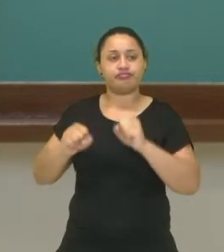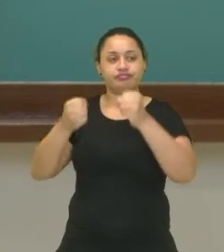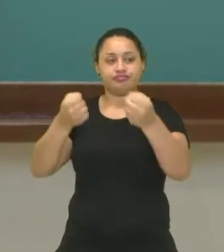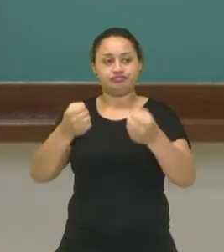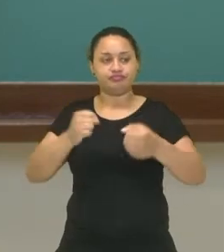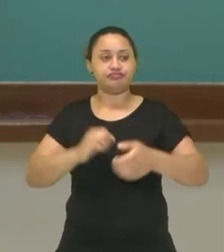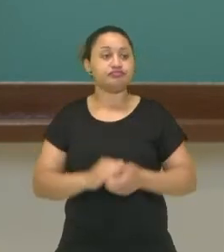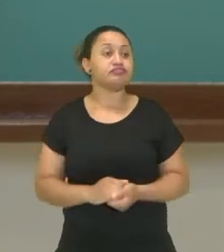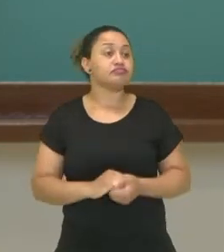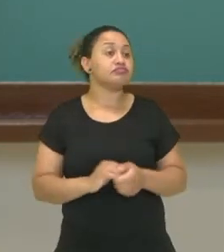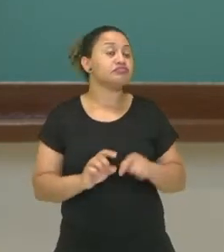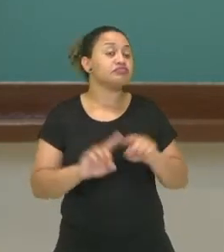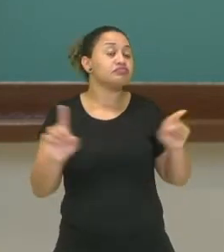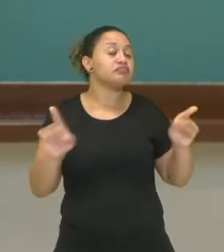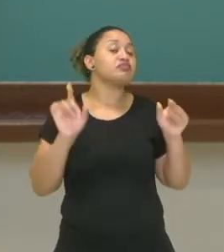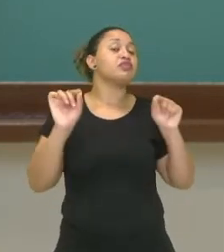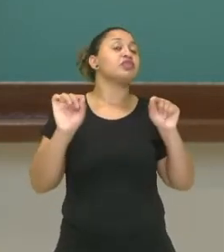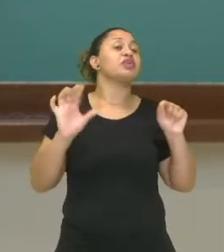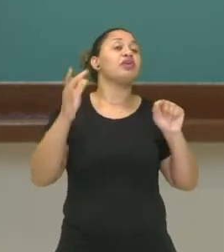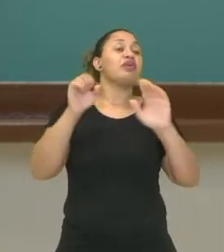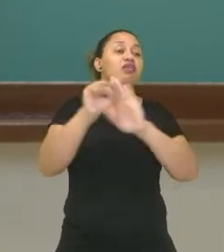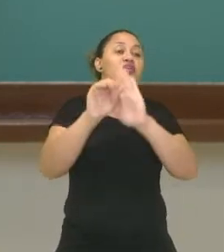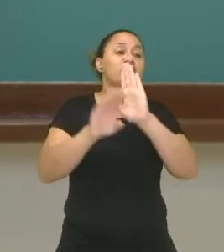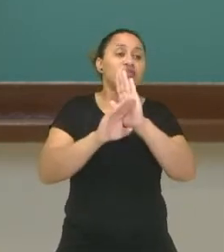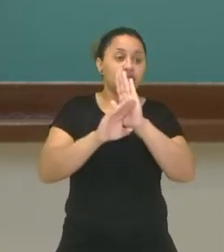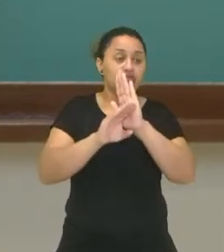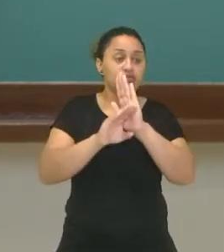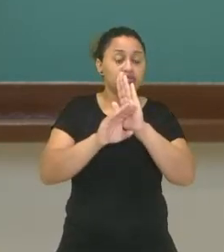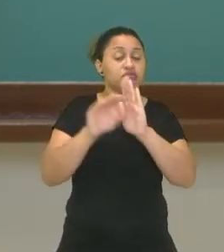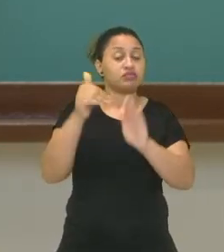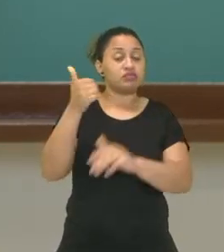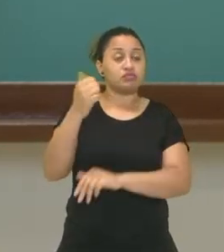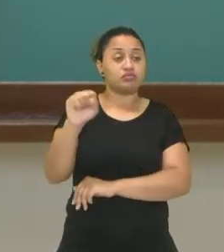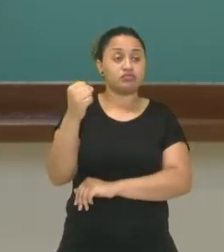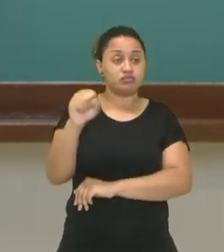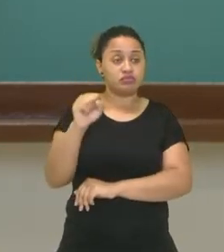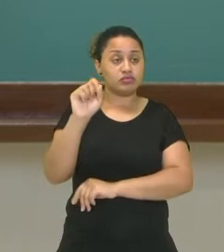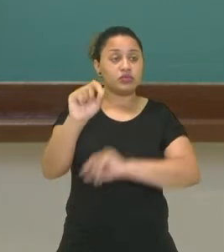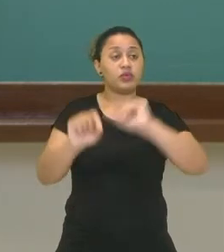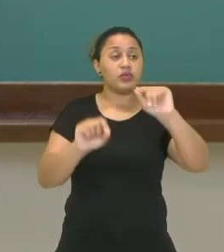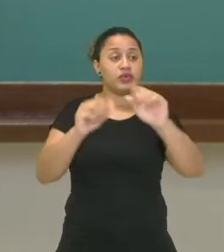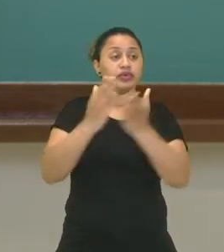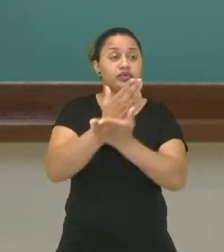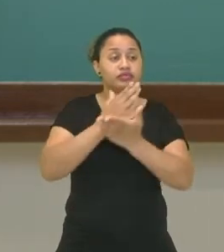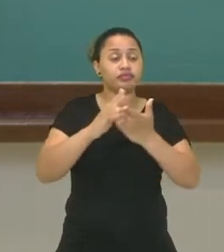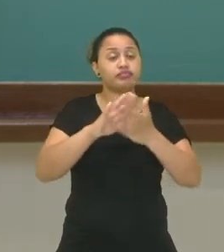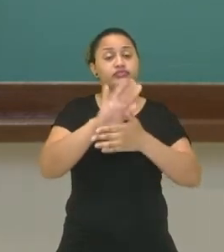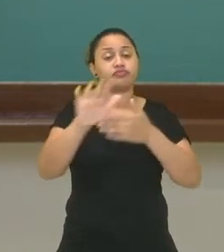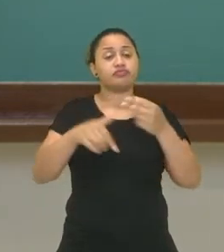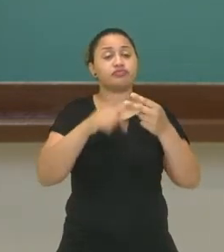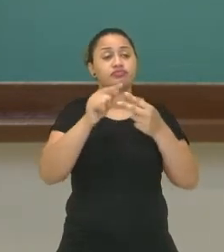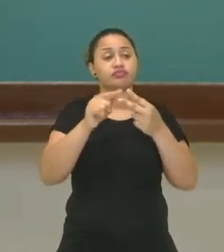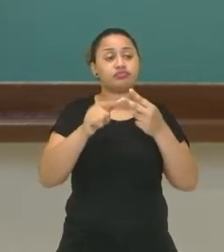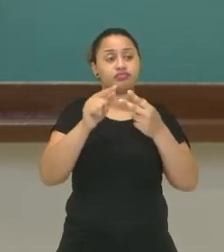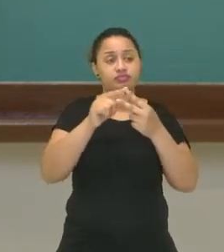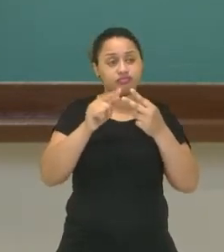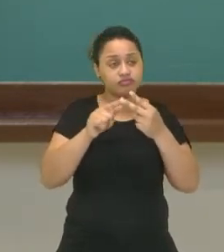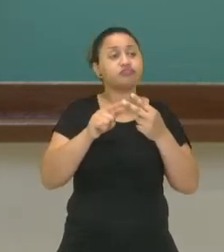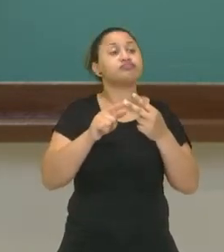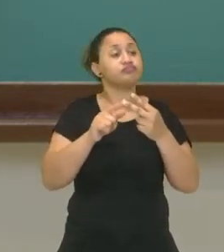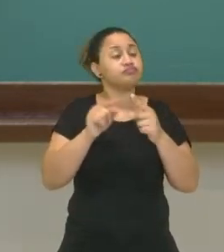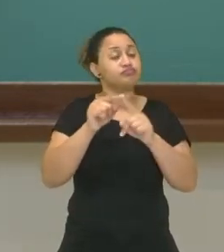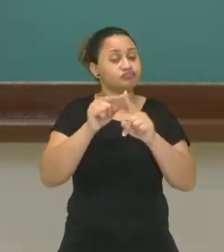E já no século XVIII, ela foi dividida também em